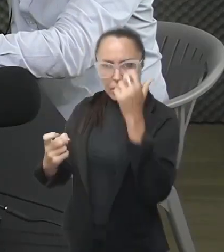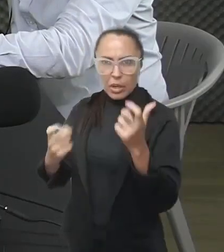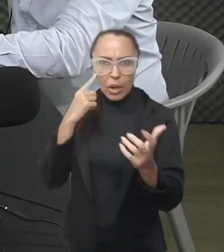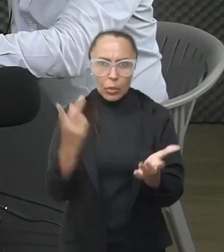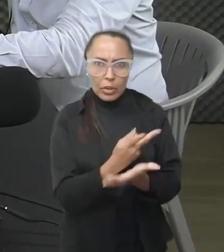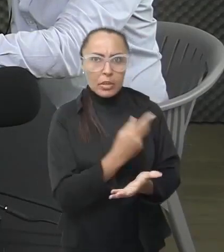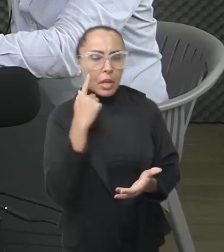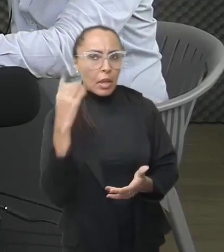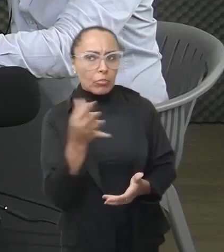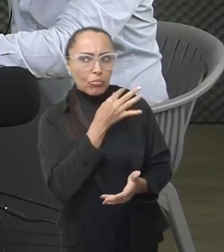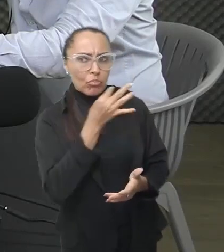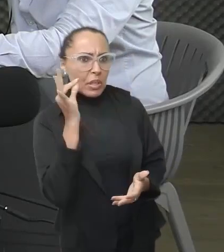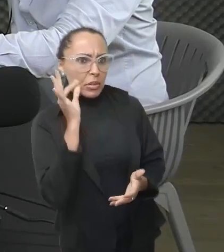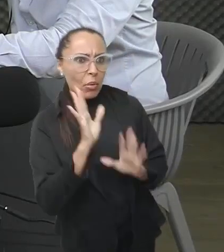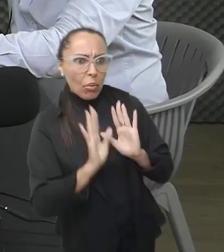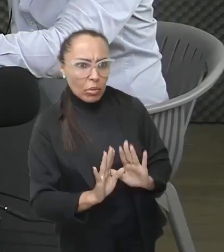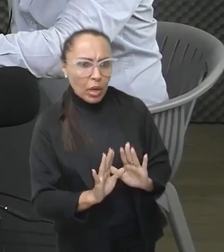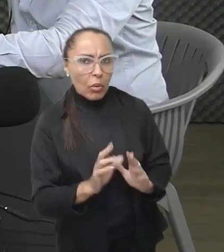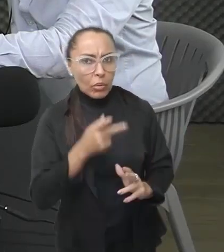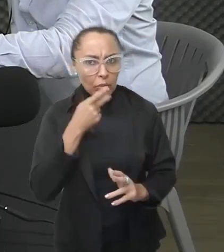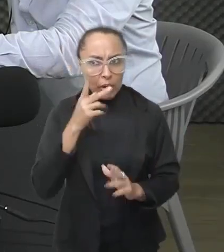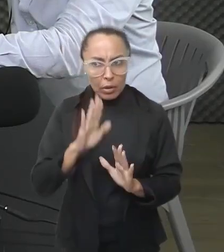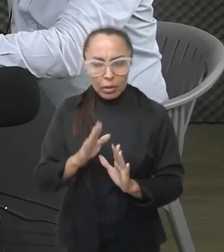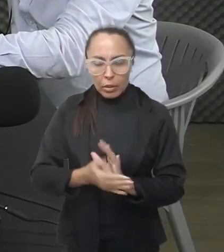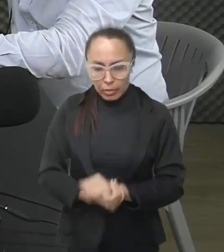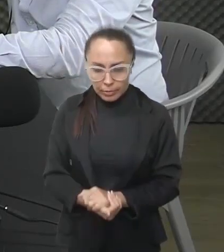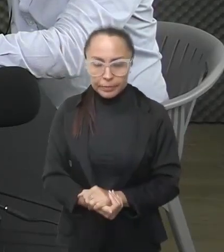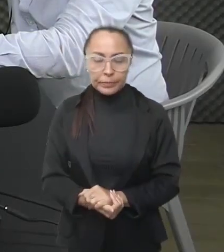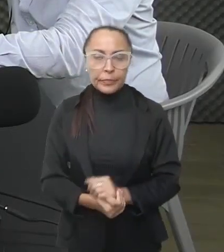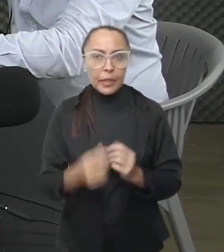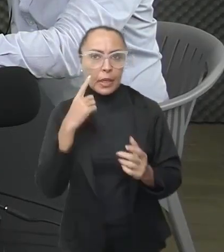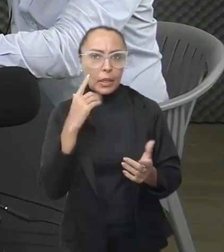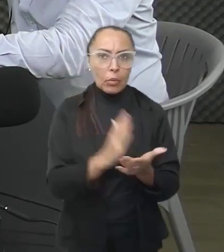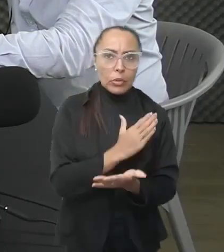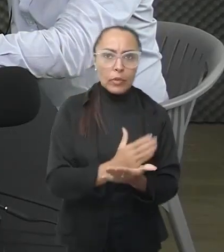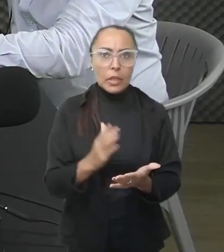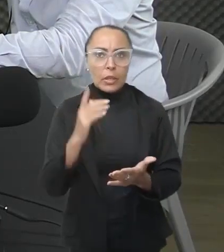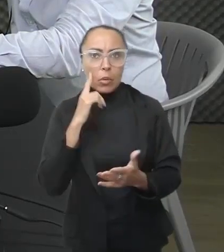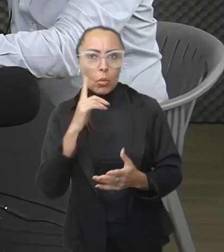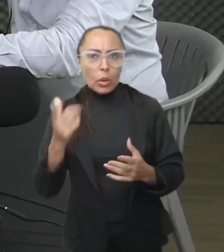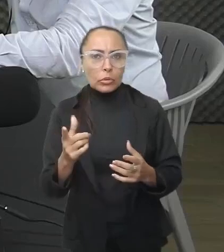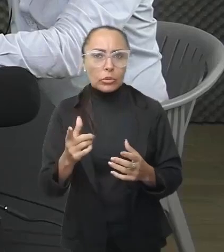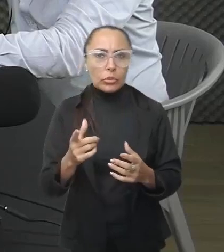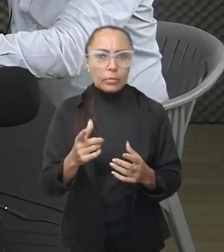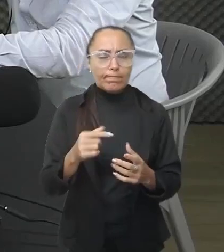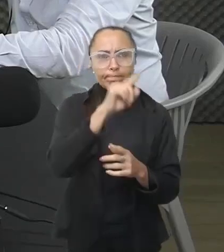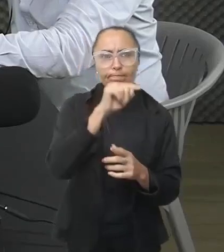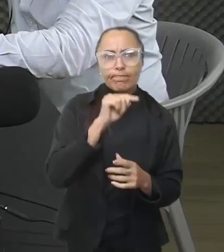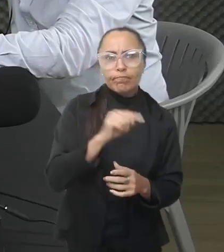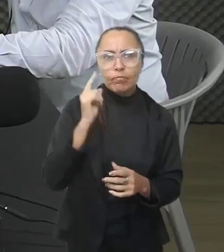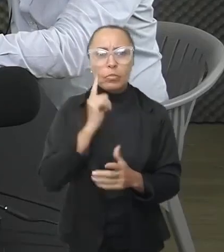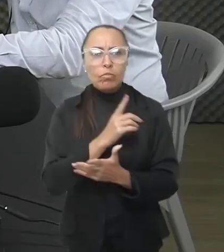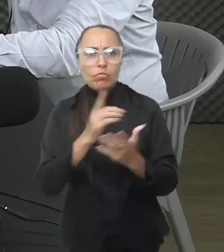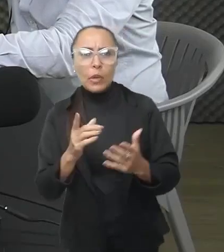violência silenciosa, quando eu coloco, ela produz às vezes algumas chagas no comportamento da